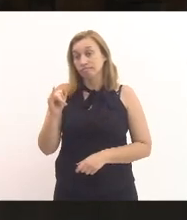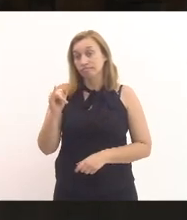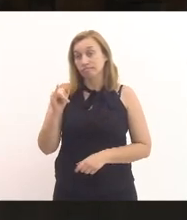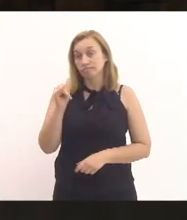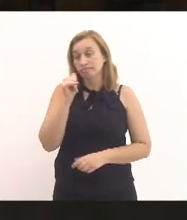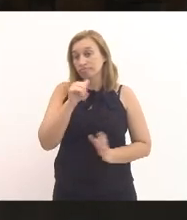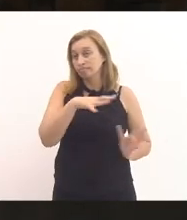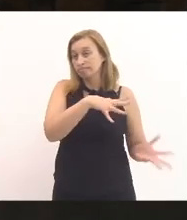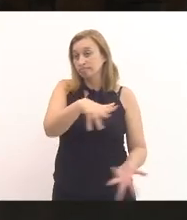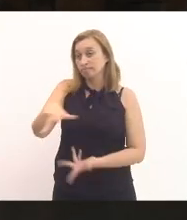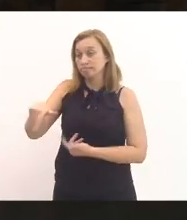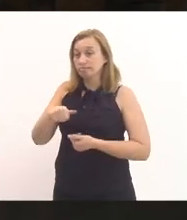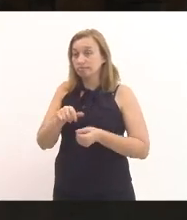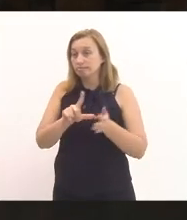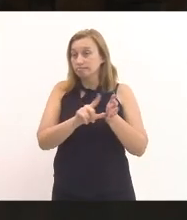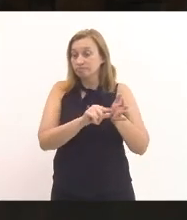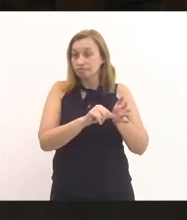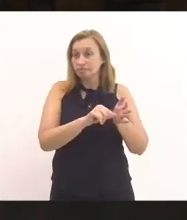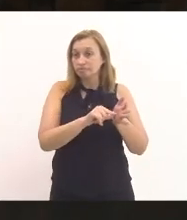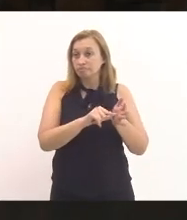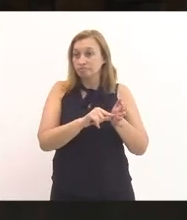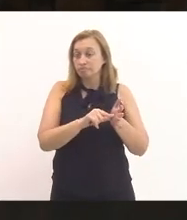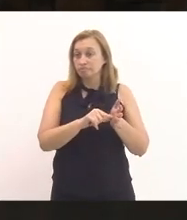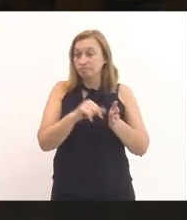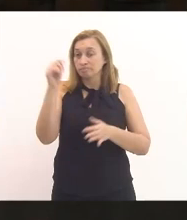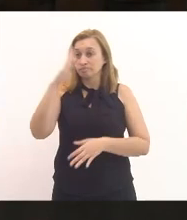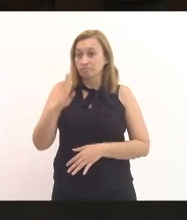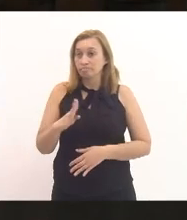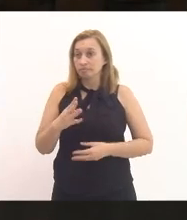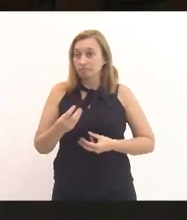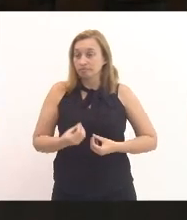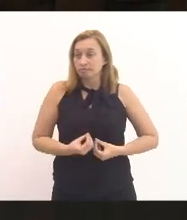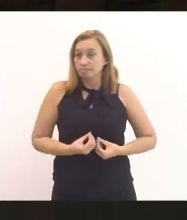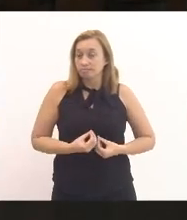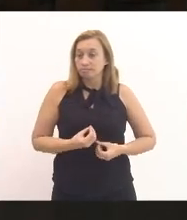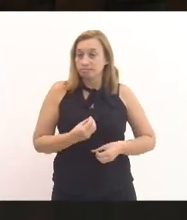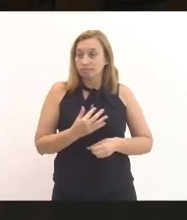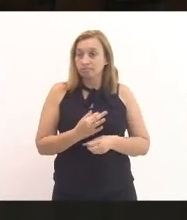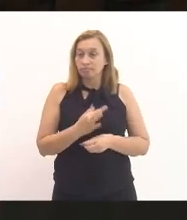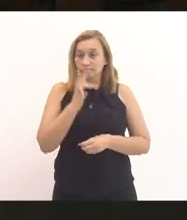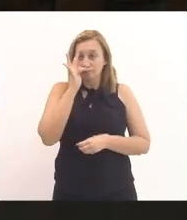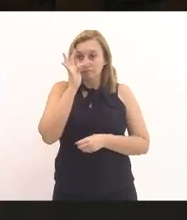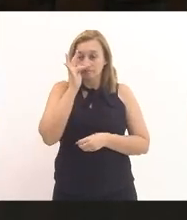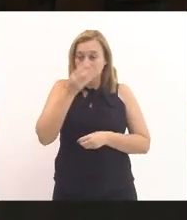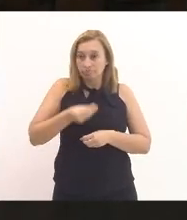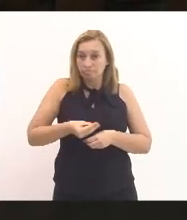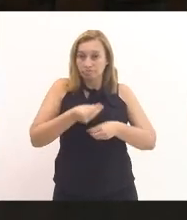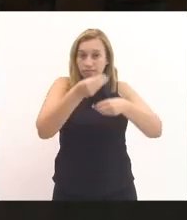mulher e para Central do Brasil entrega rosas isso não é função da polícia